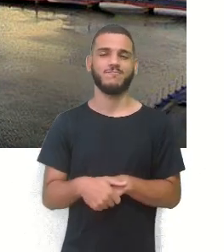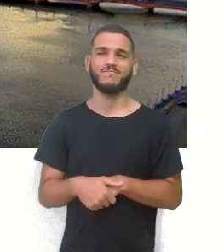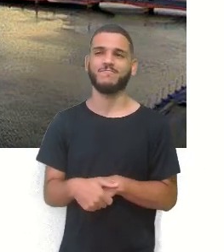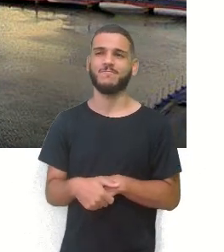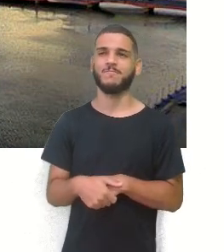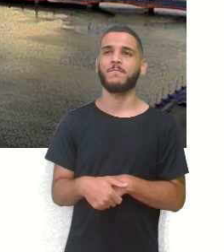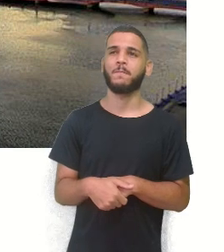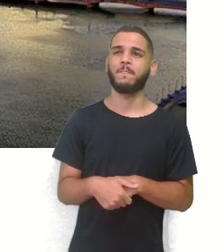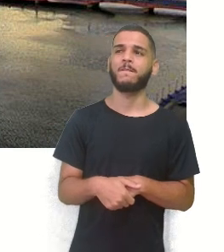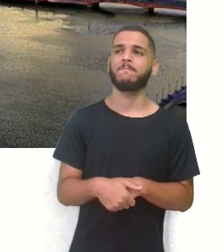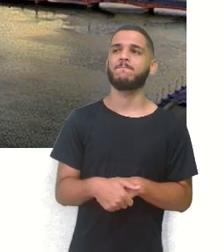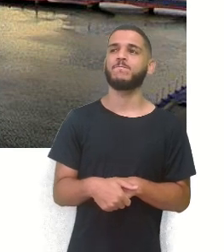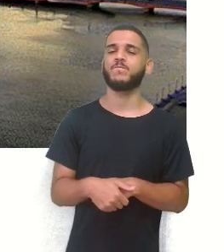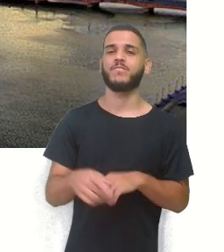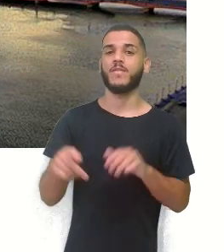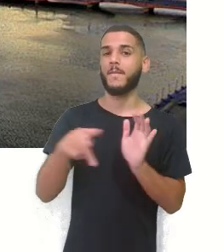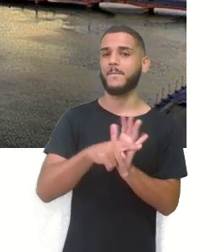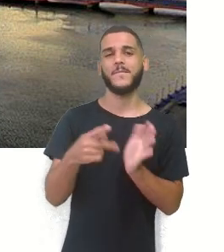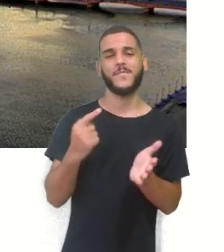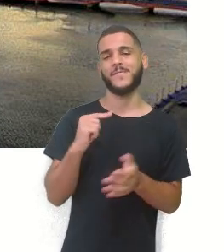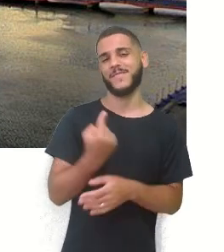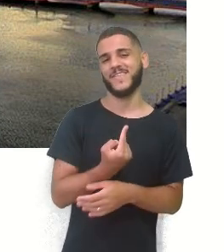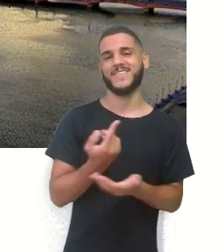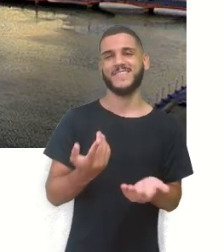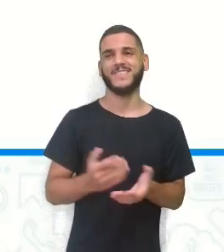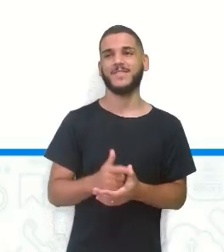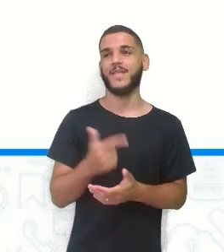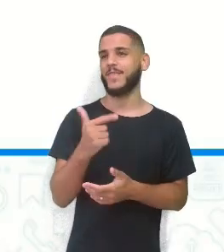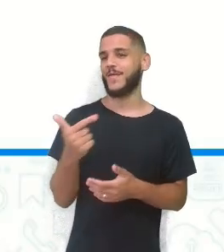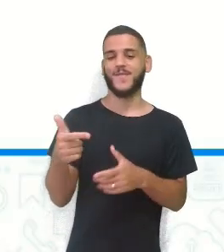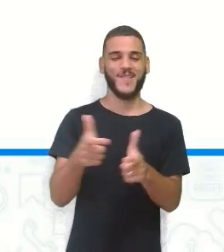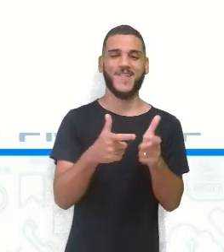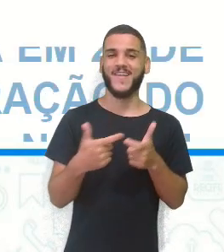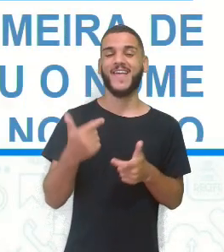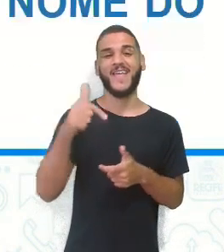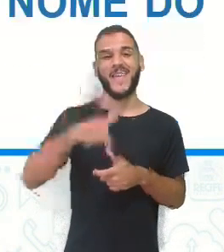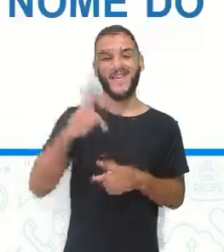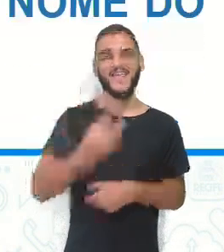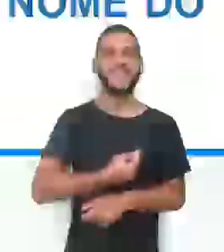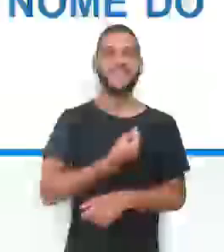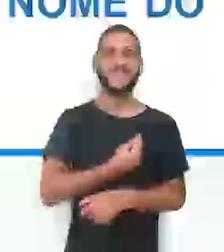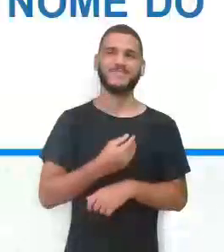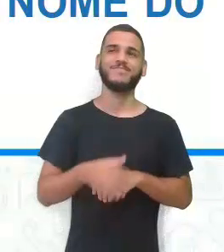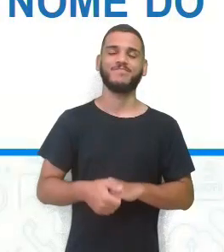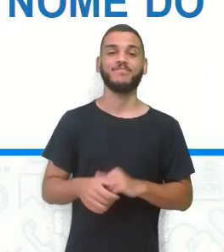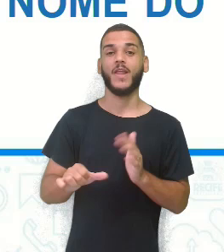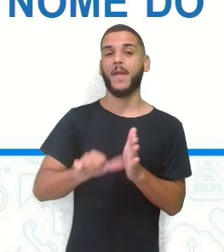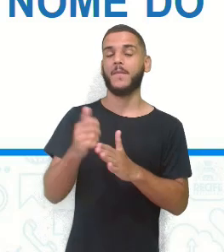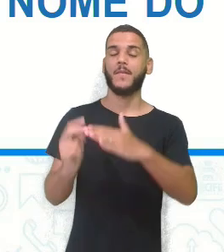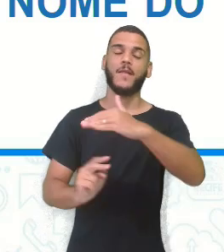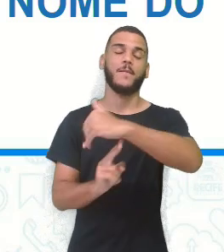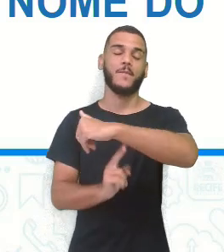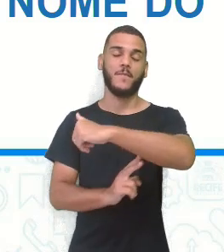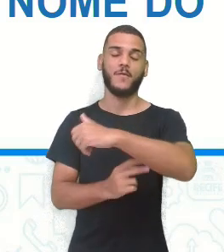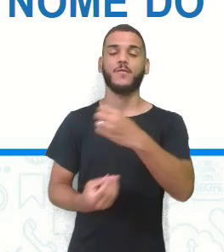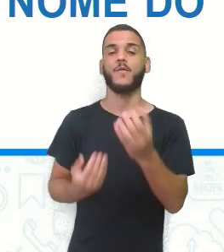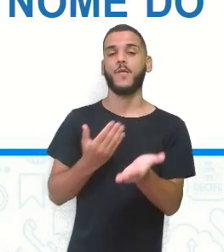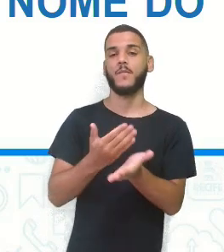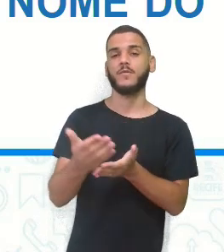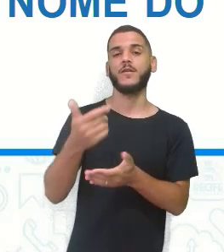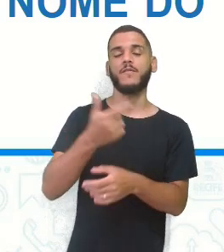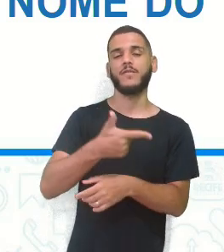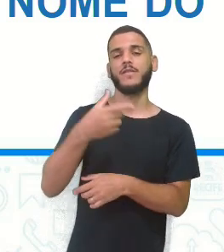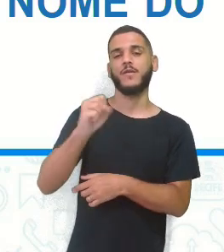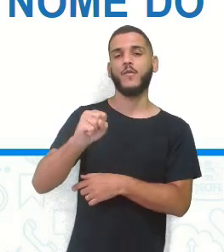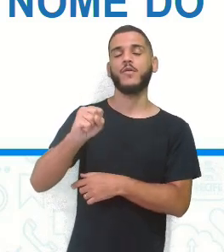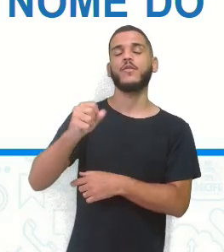nossa cidade, né? Fazer o quê? Linda demais. Não tem em todo lugar não, viu? É só aqui. A primeira ponte foi inaugurada em 28